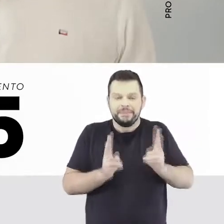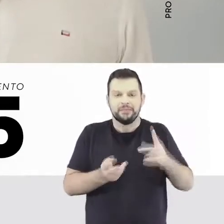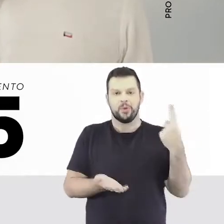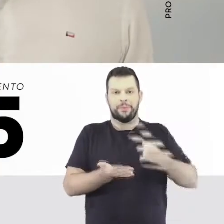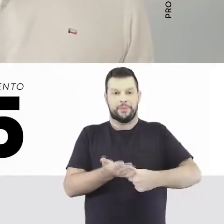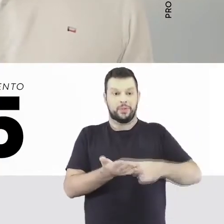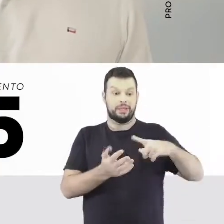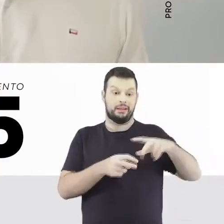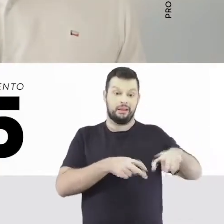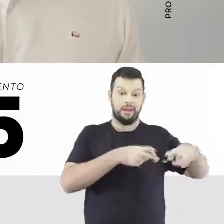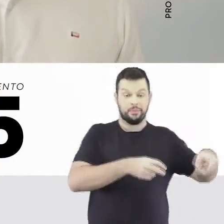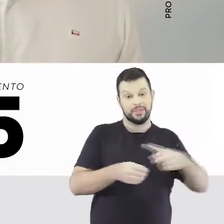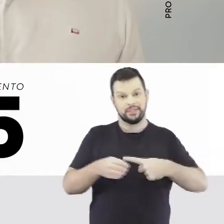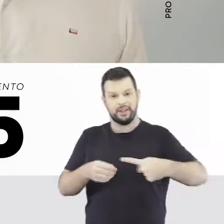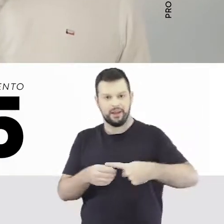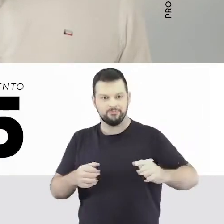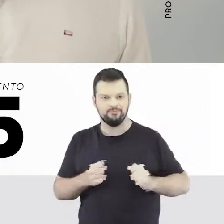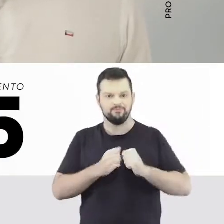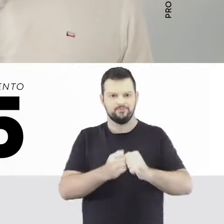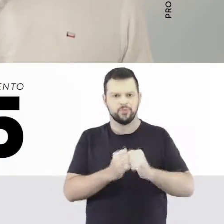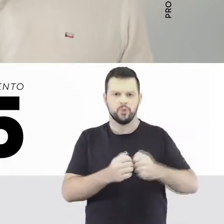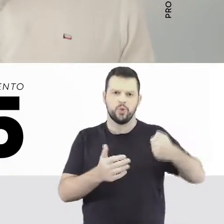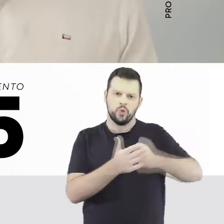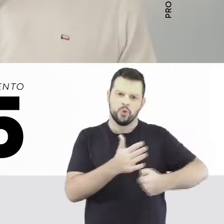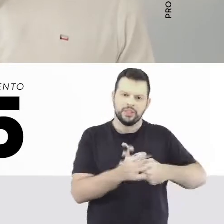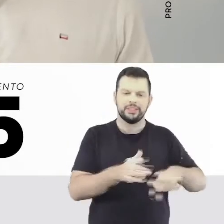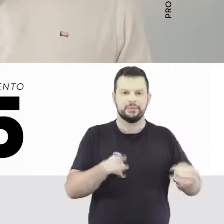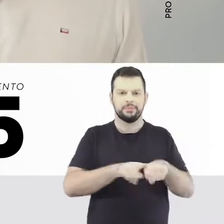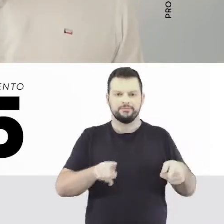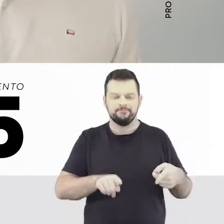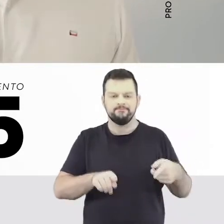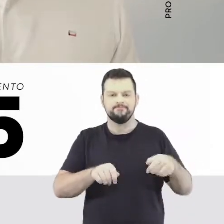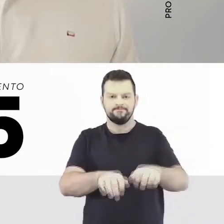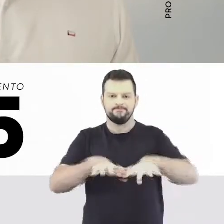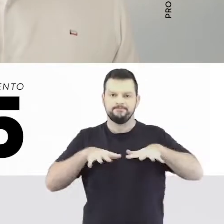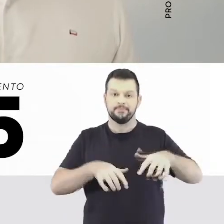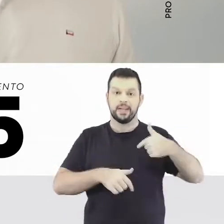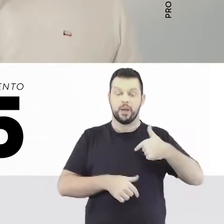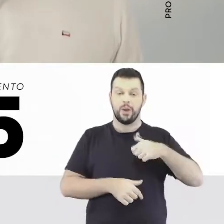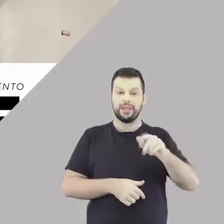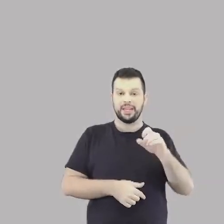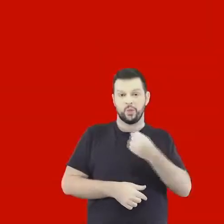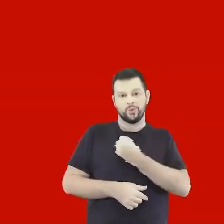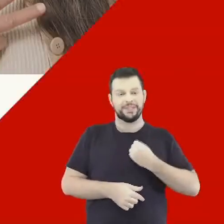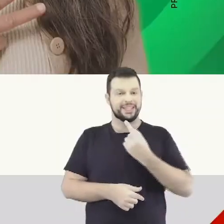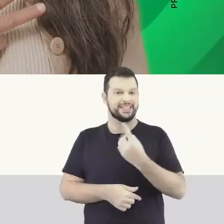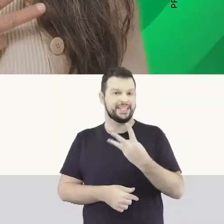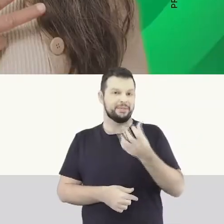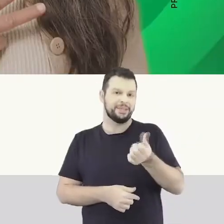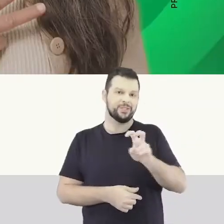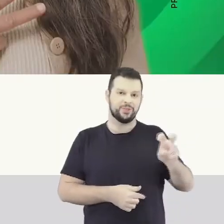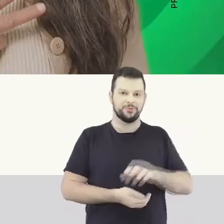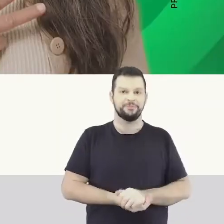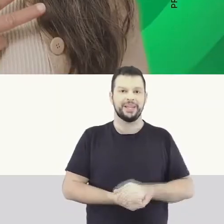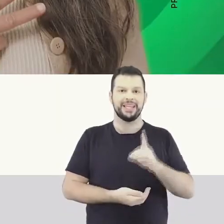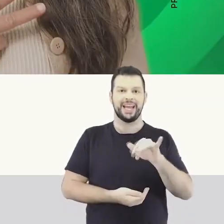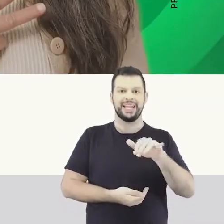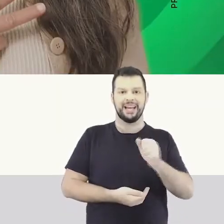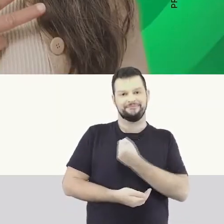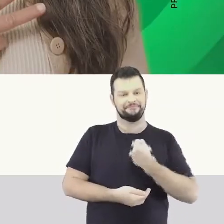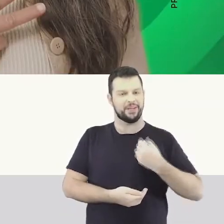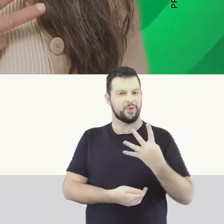campo e cidade, com um pé na luta e outro no parlamento. Sou Adão Preto Filho, 13655. Daia Fraga,